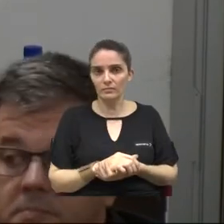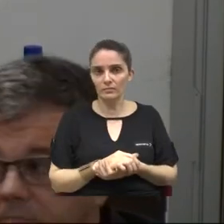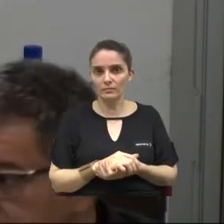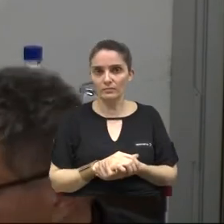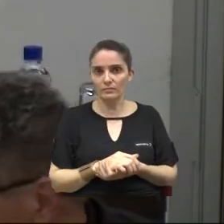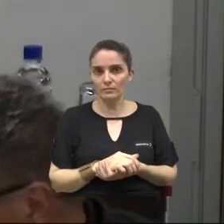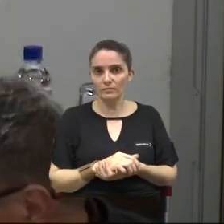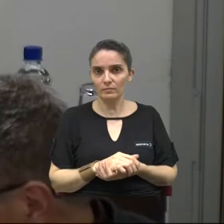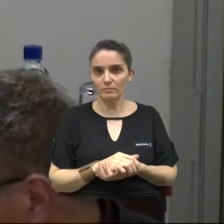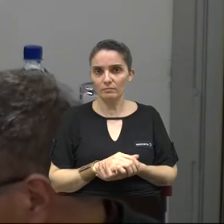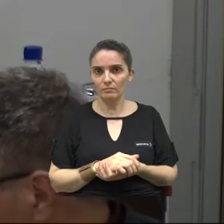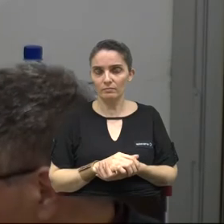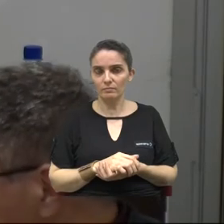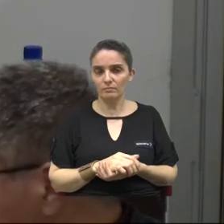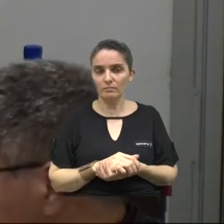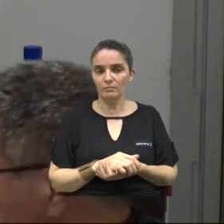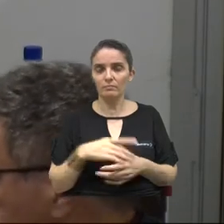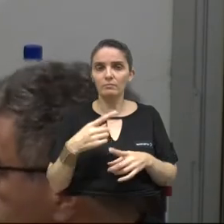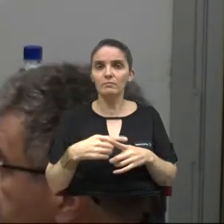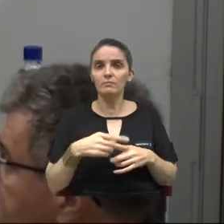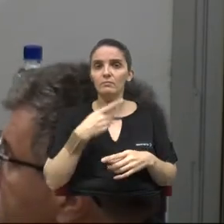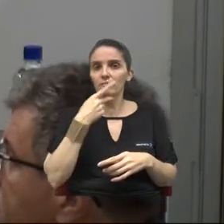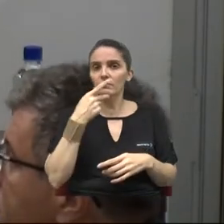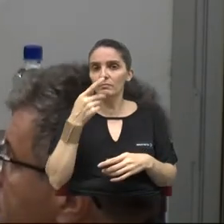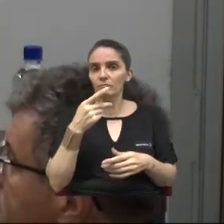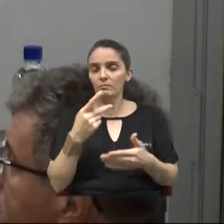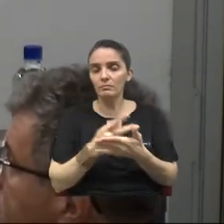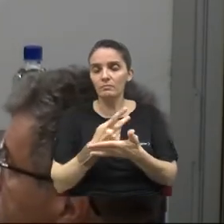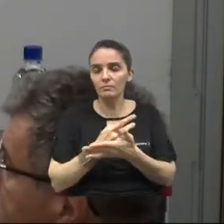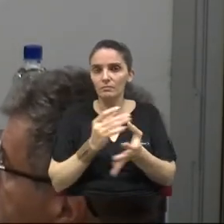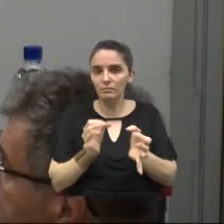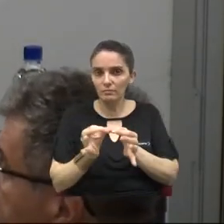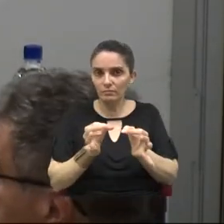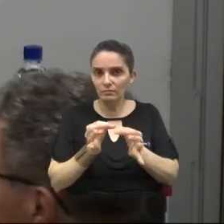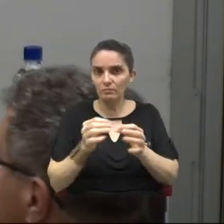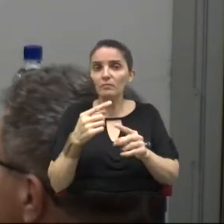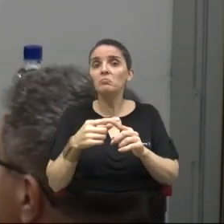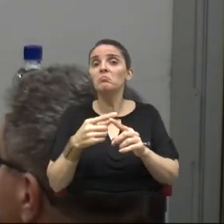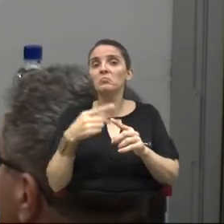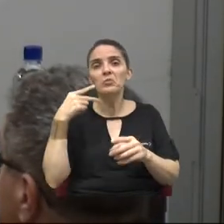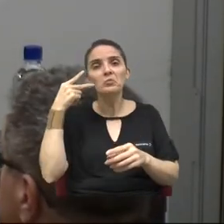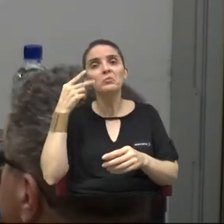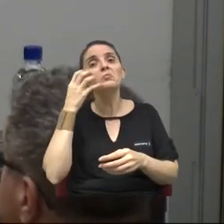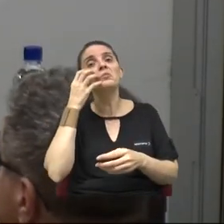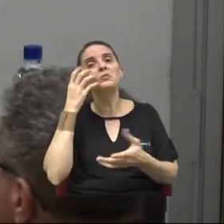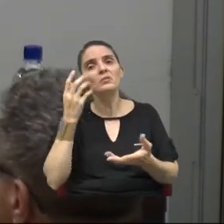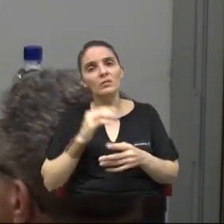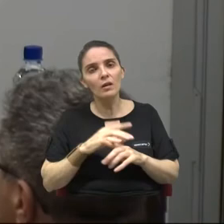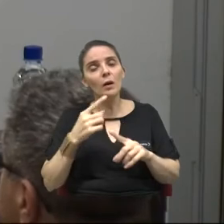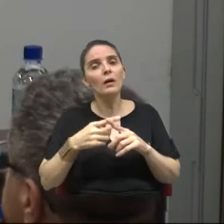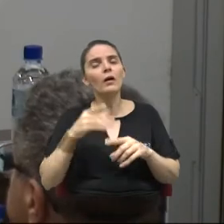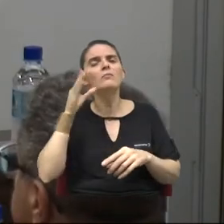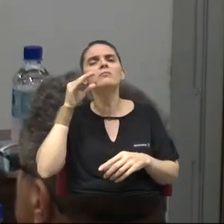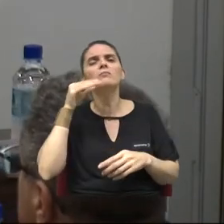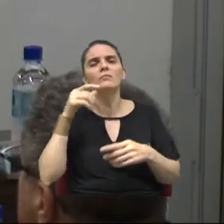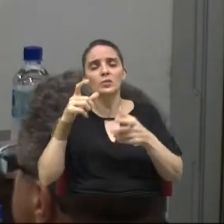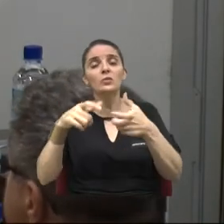querer impor que sejam mudados esses erros? Hein, vereador Marcelo, né? Por que não vem? Cadê